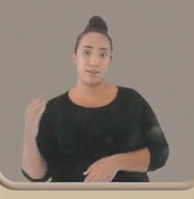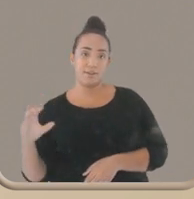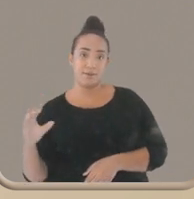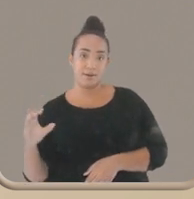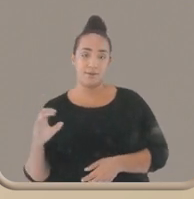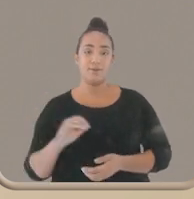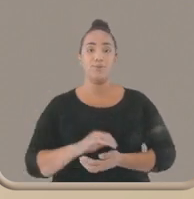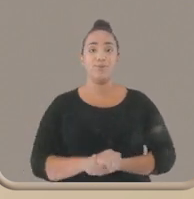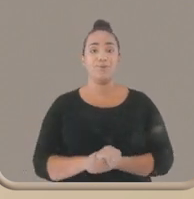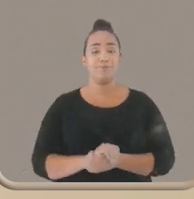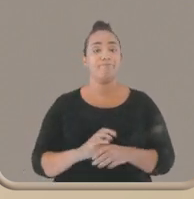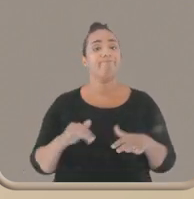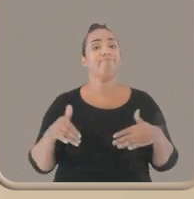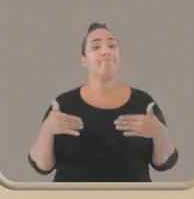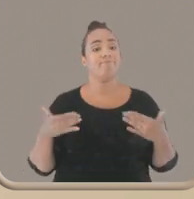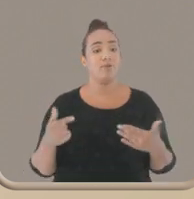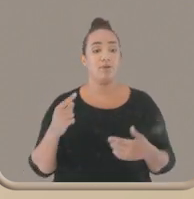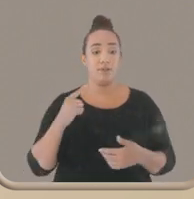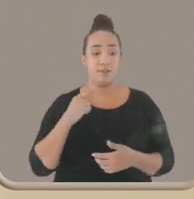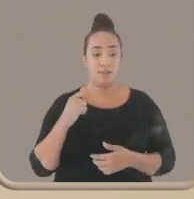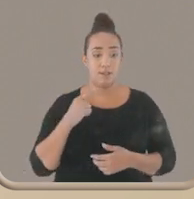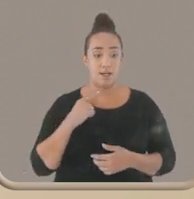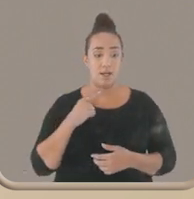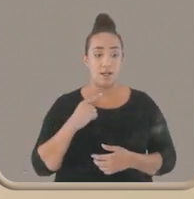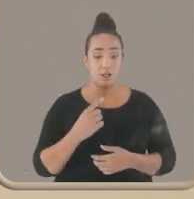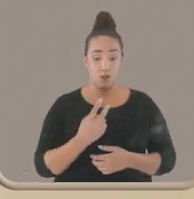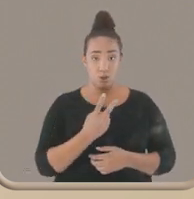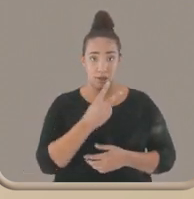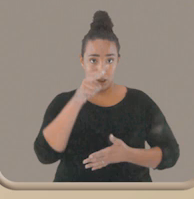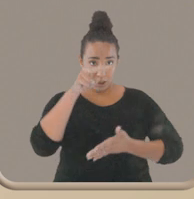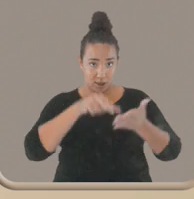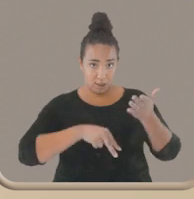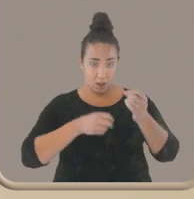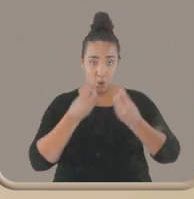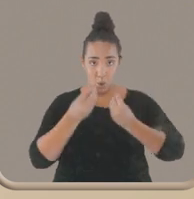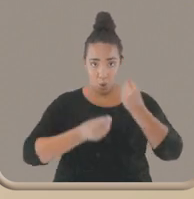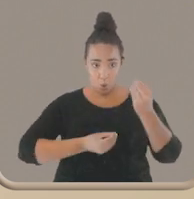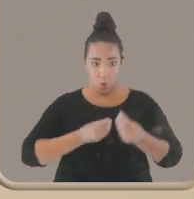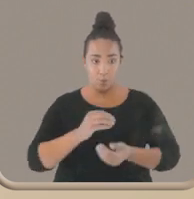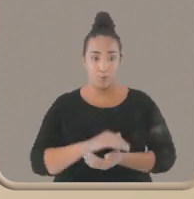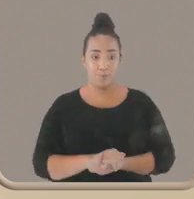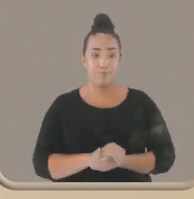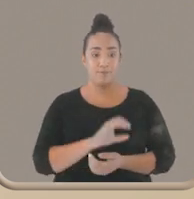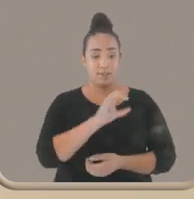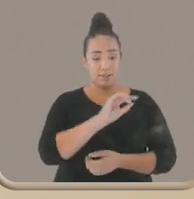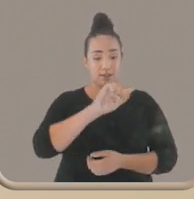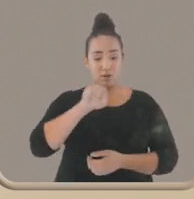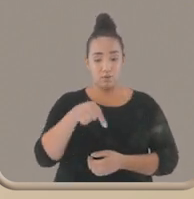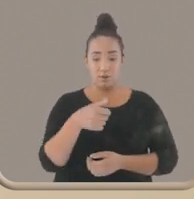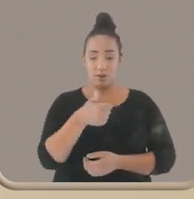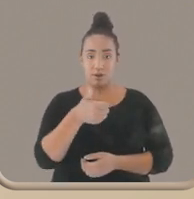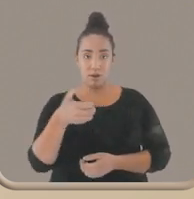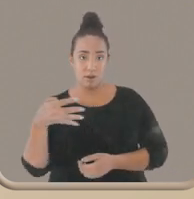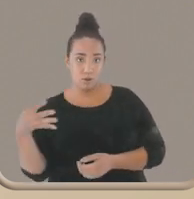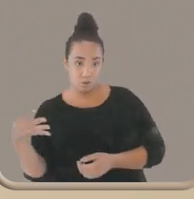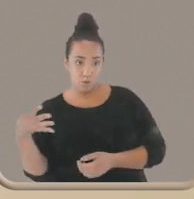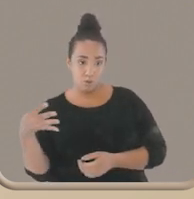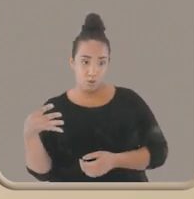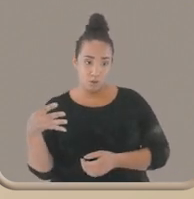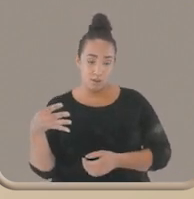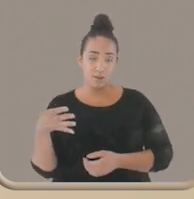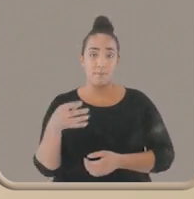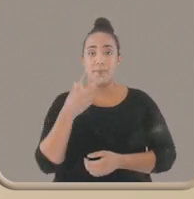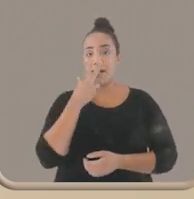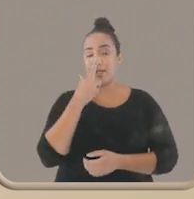e 4 centésimos. Então, eu tenho duas formas de ler. Se eu falar 0,14, é um